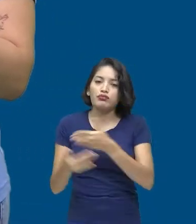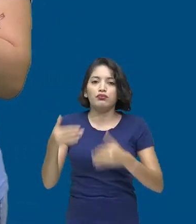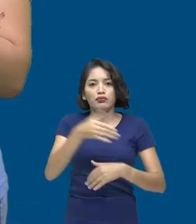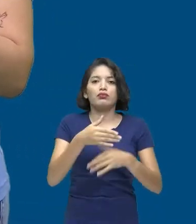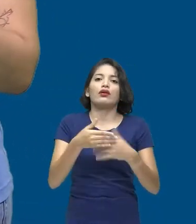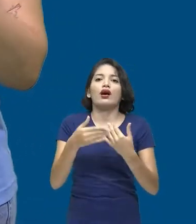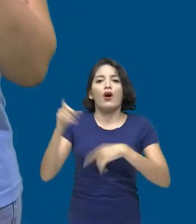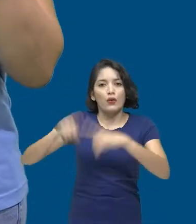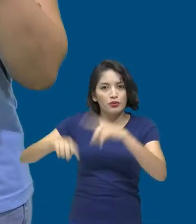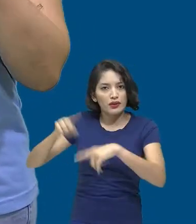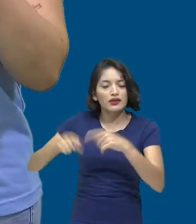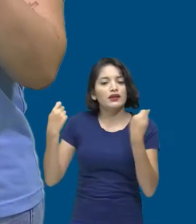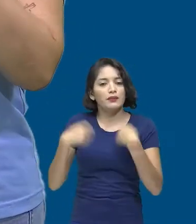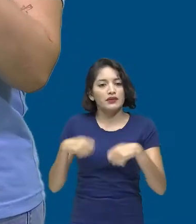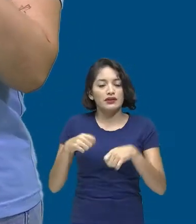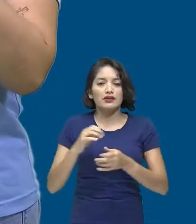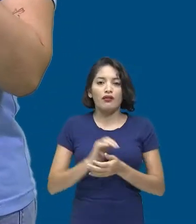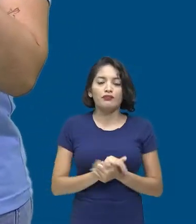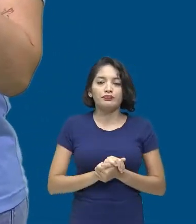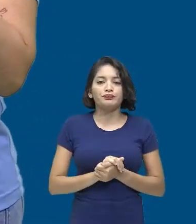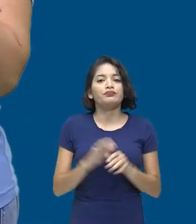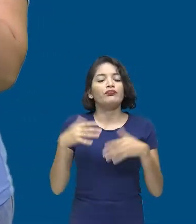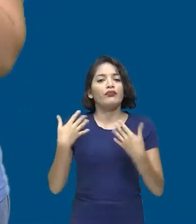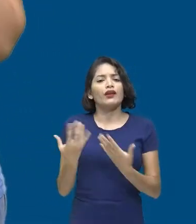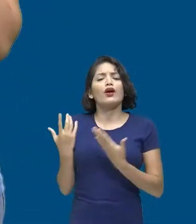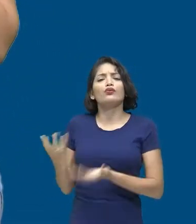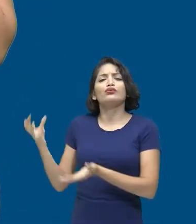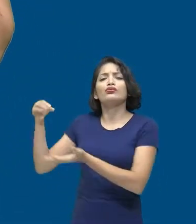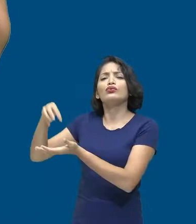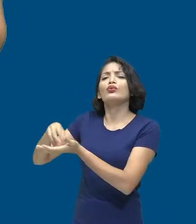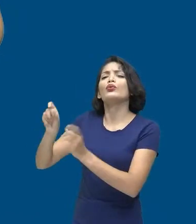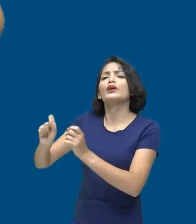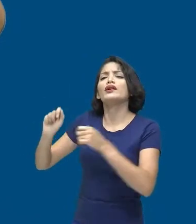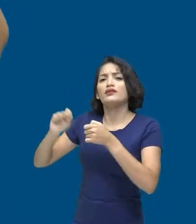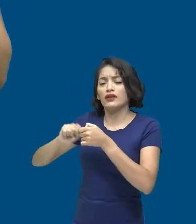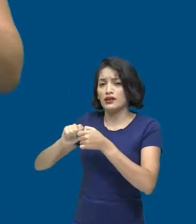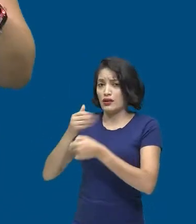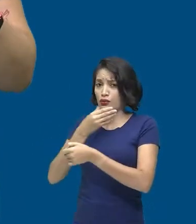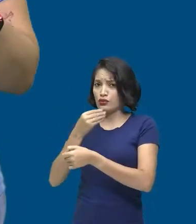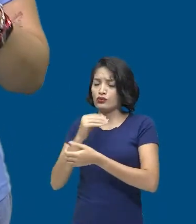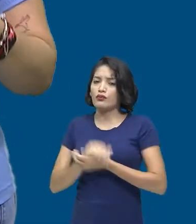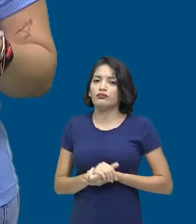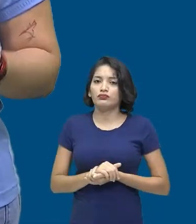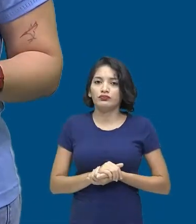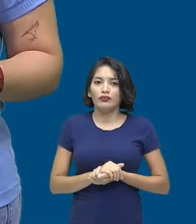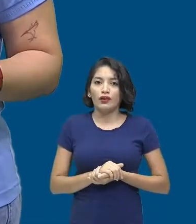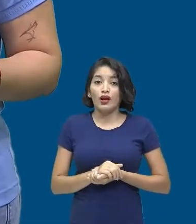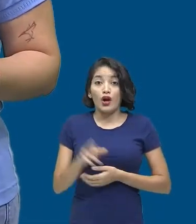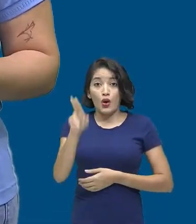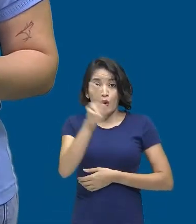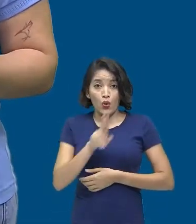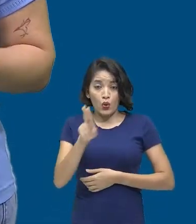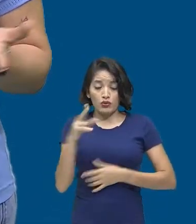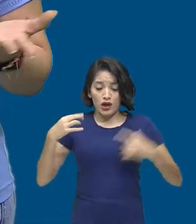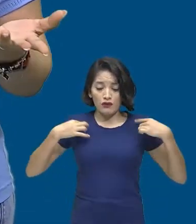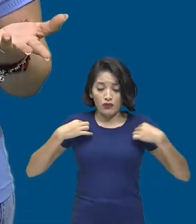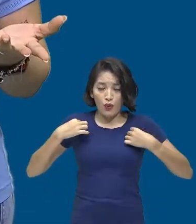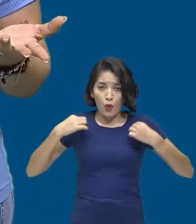grande necessidade. Então, os colonos, o que eles fizeram? Eles se fantasiaram de